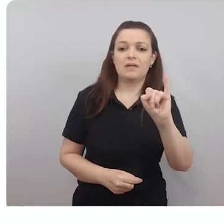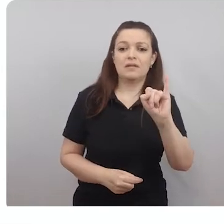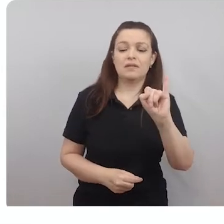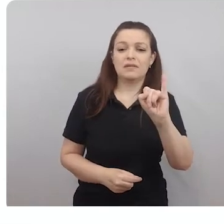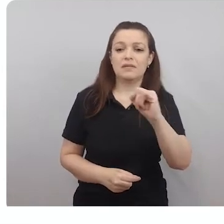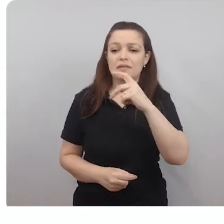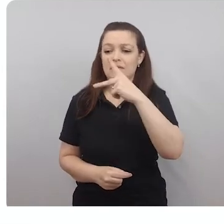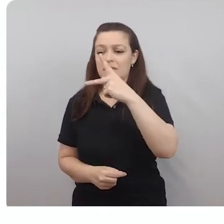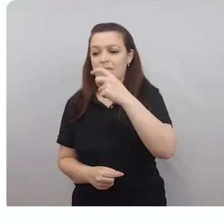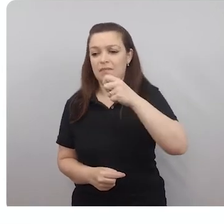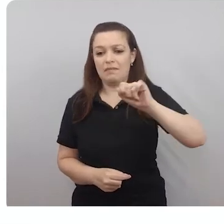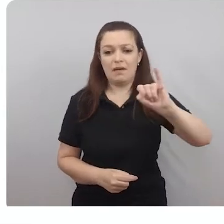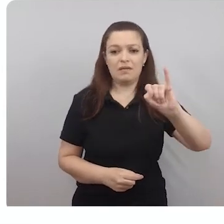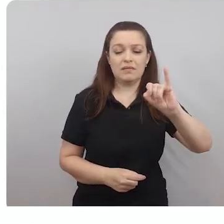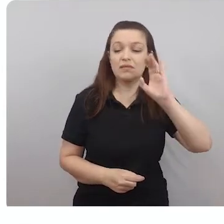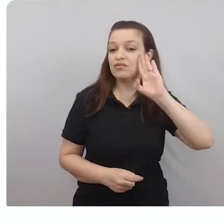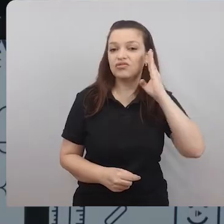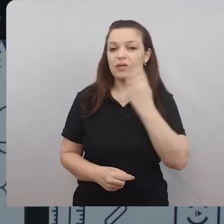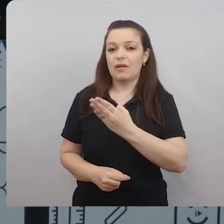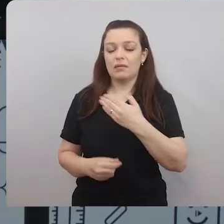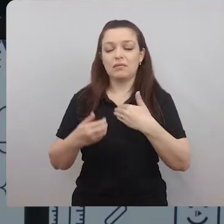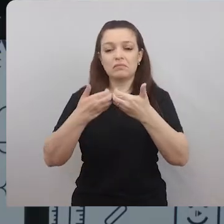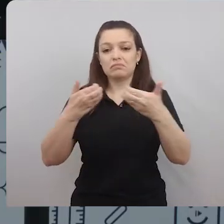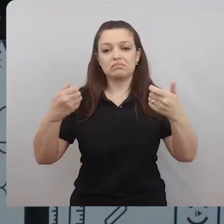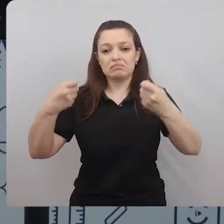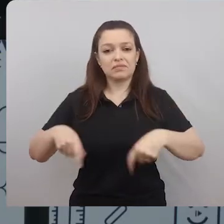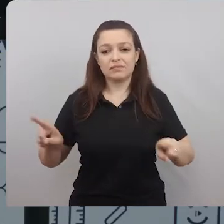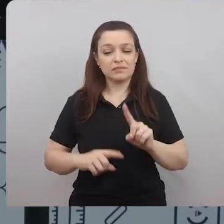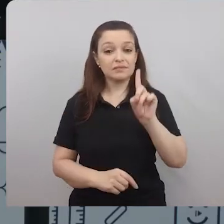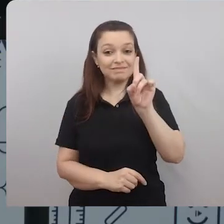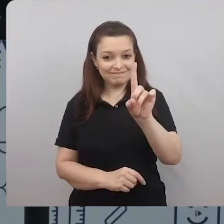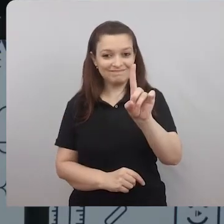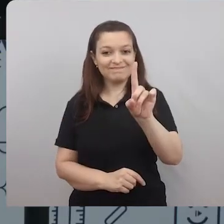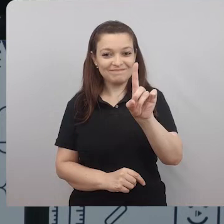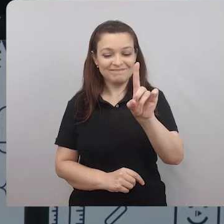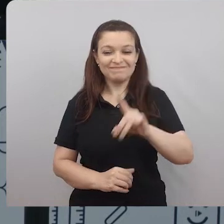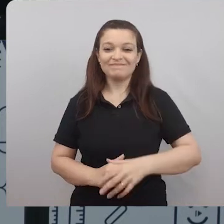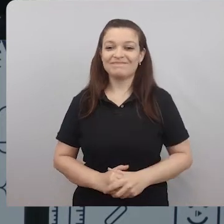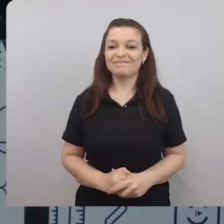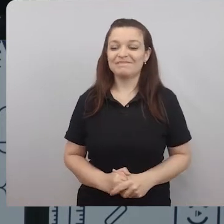Pai. Pai. Uma sílaba só.